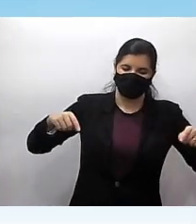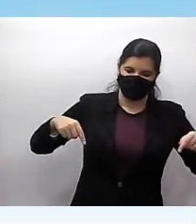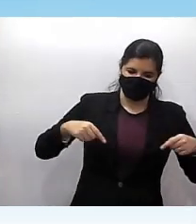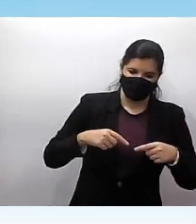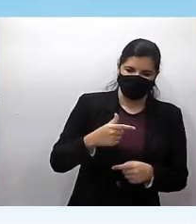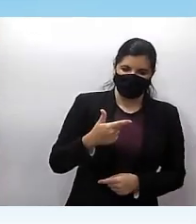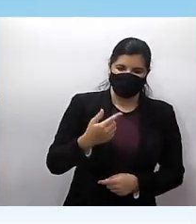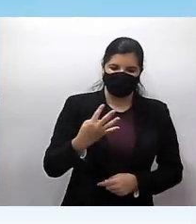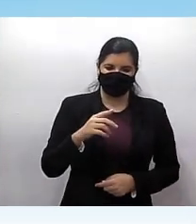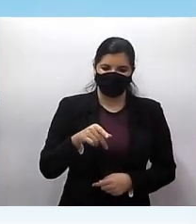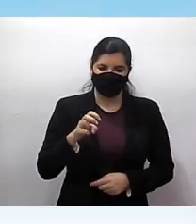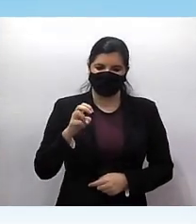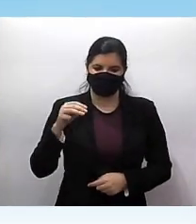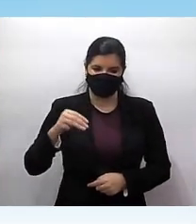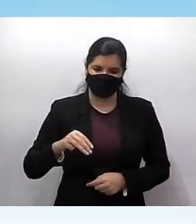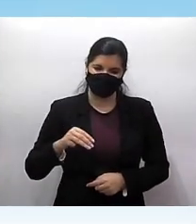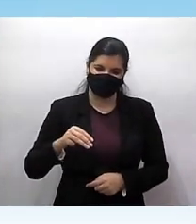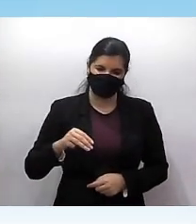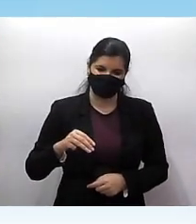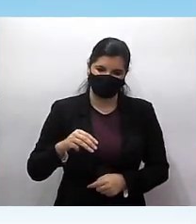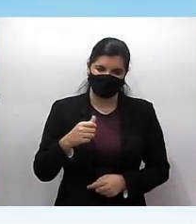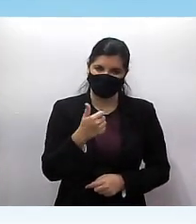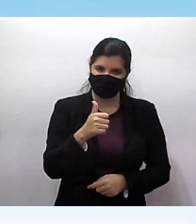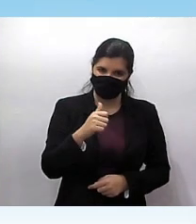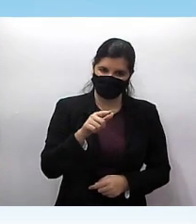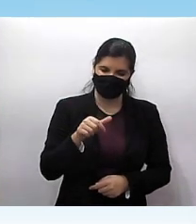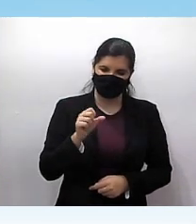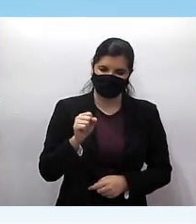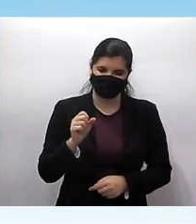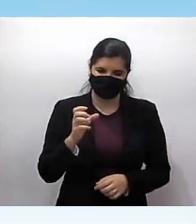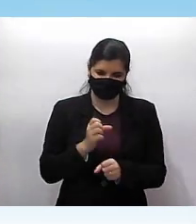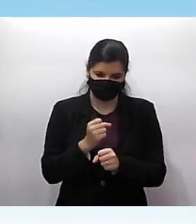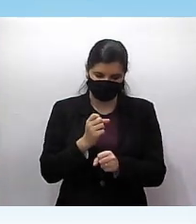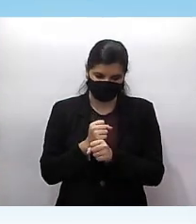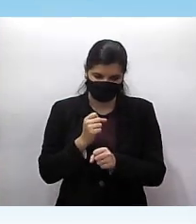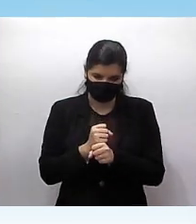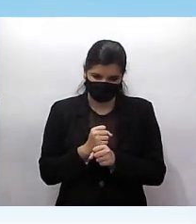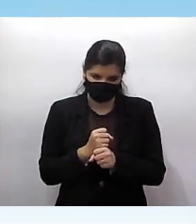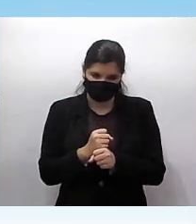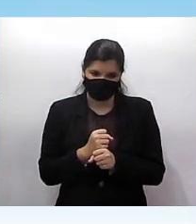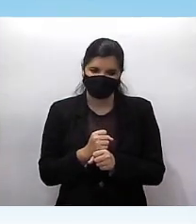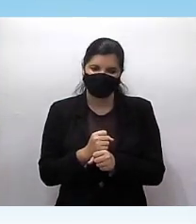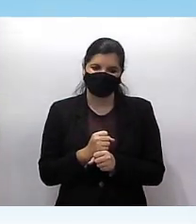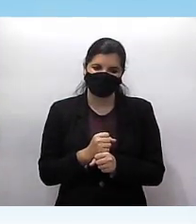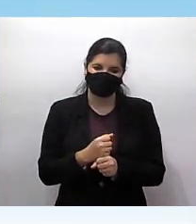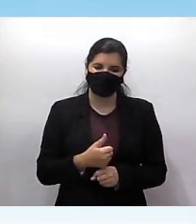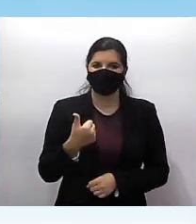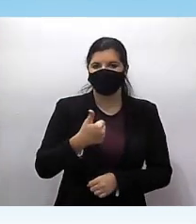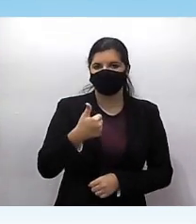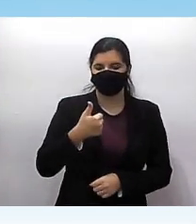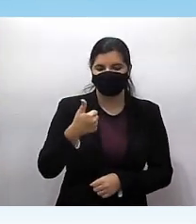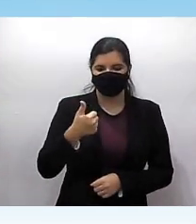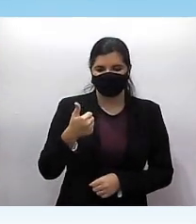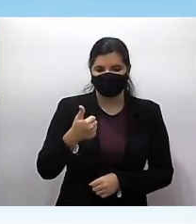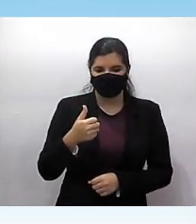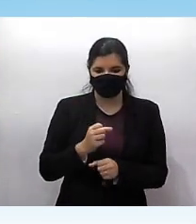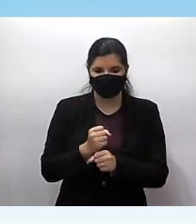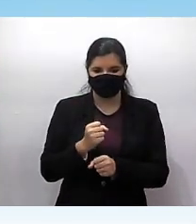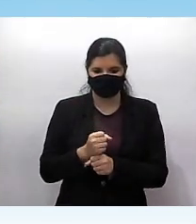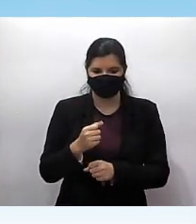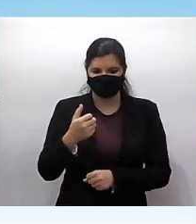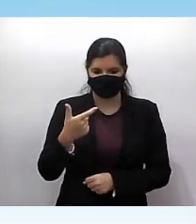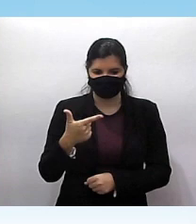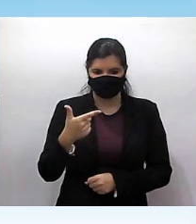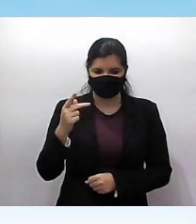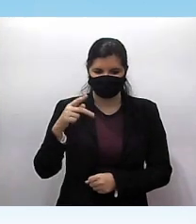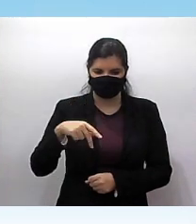de 24,5 metros por 11,8. Vamos calcular para ver? Vamos lá. Primeiro, a gente vai calcular o terreno